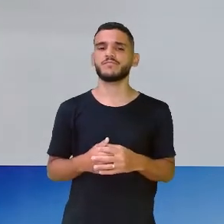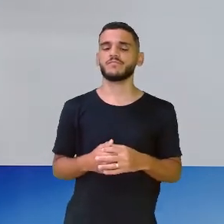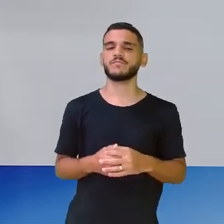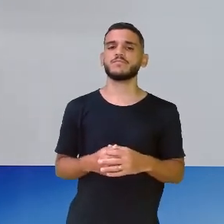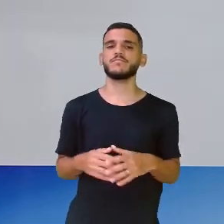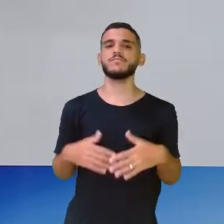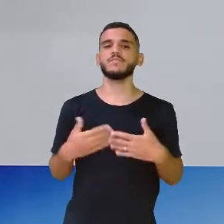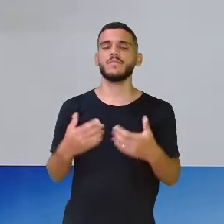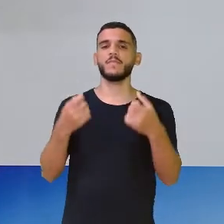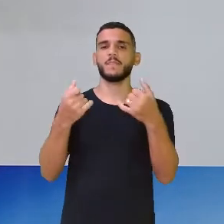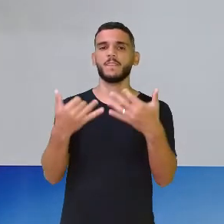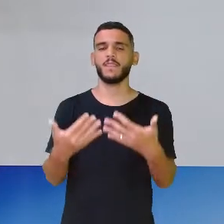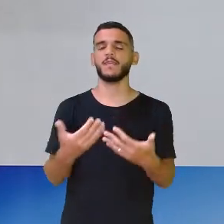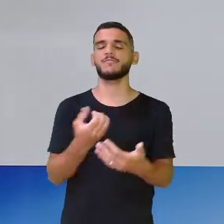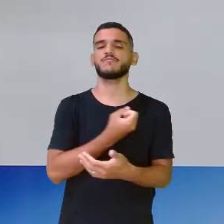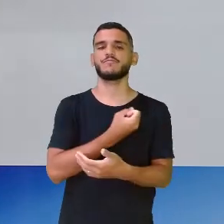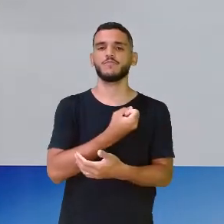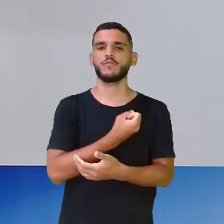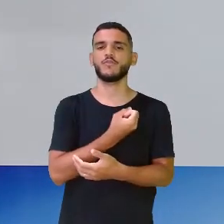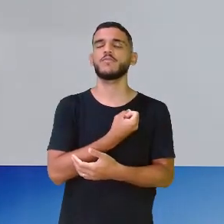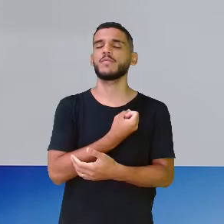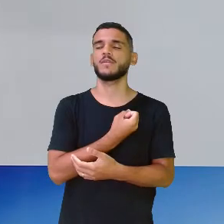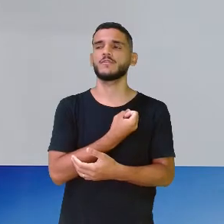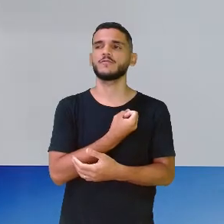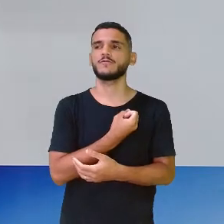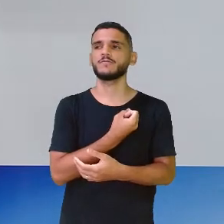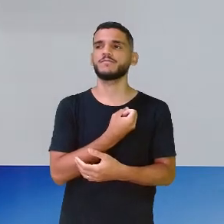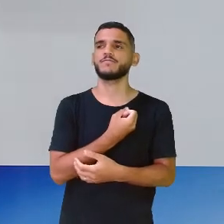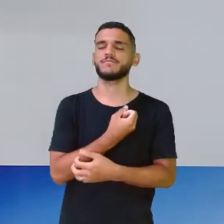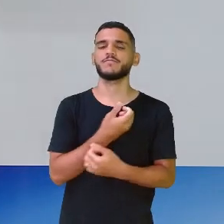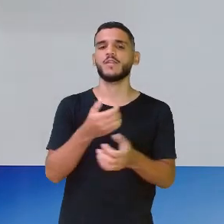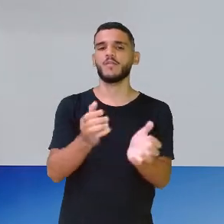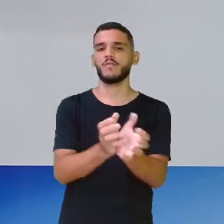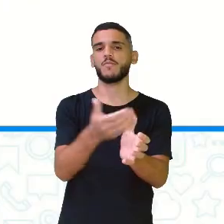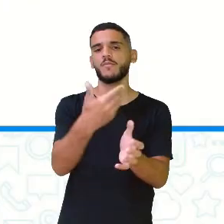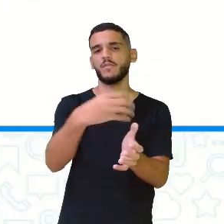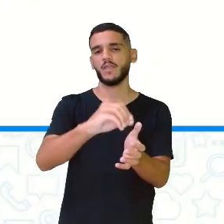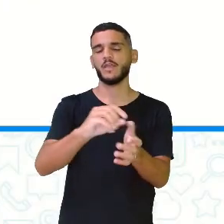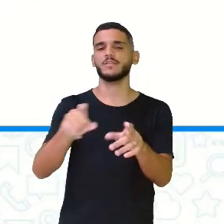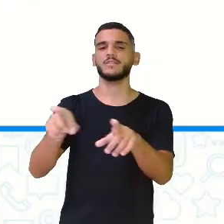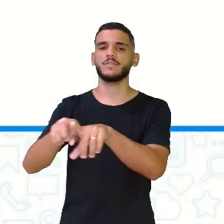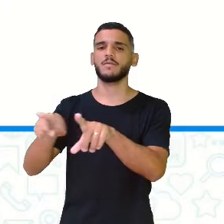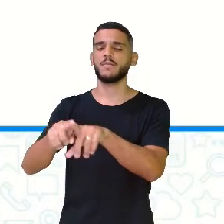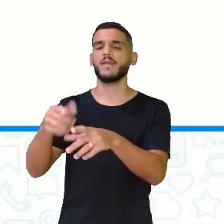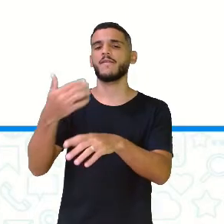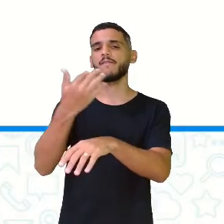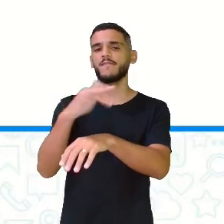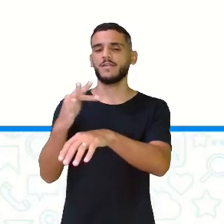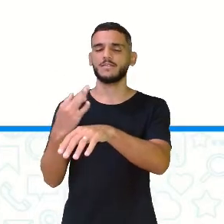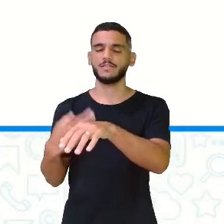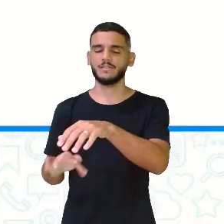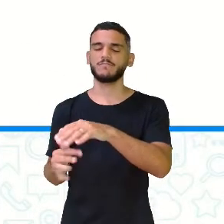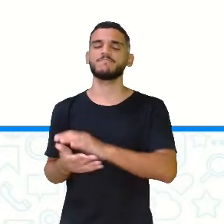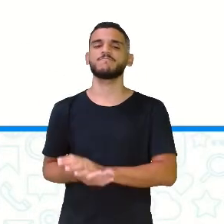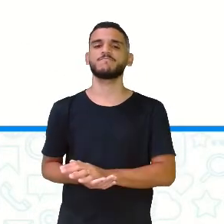falo de números racionais, decimais e fração.